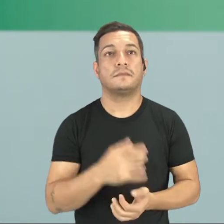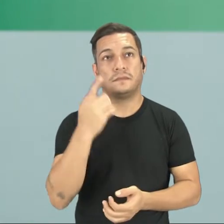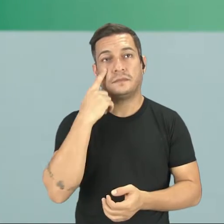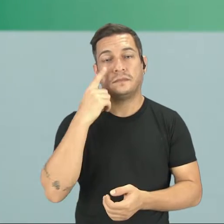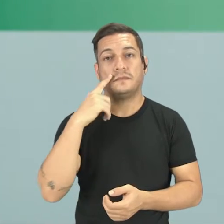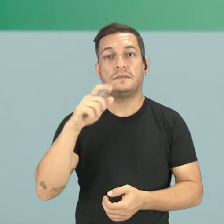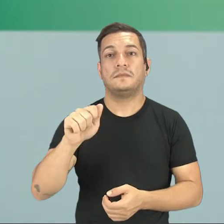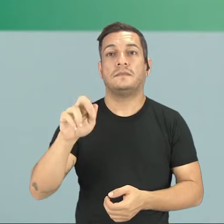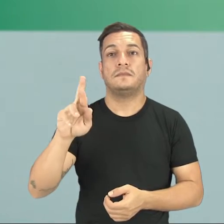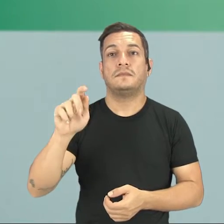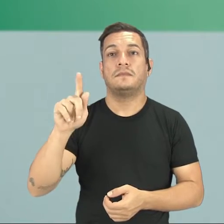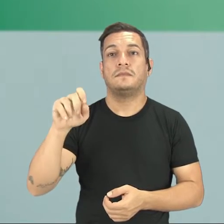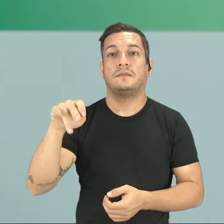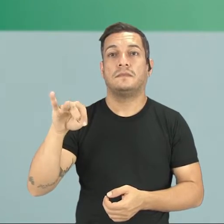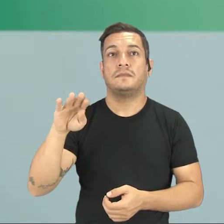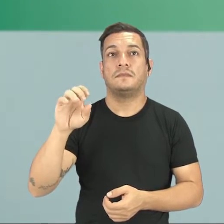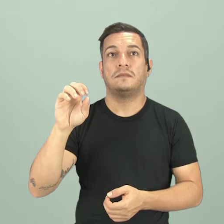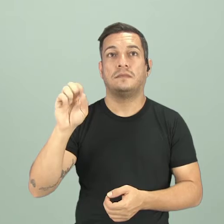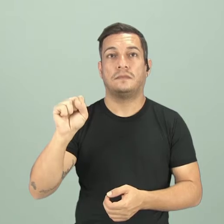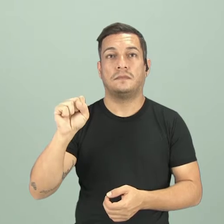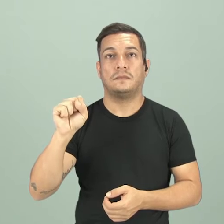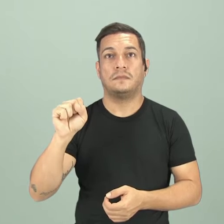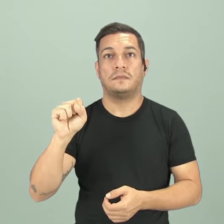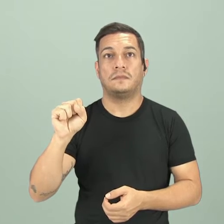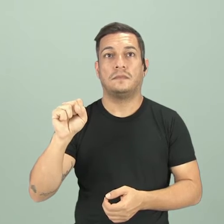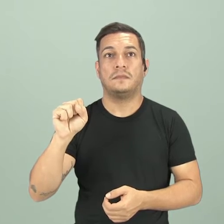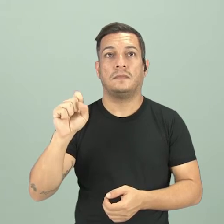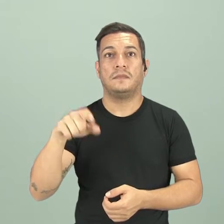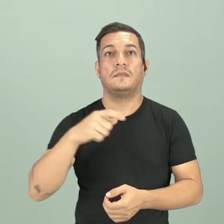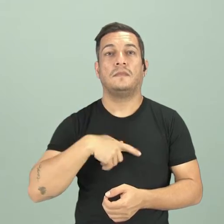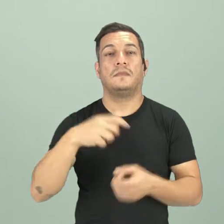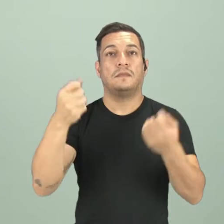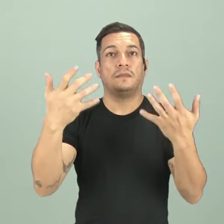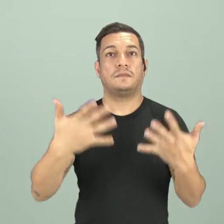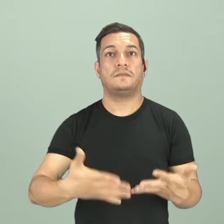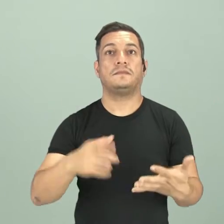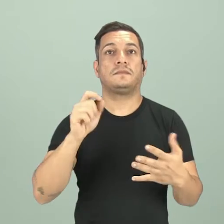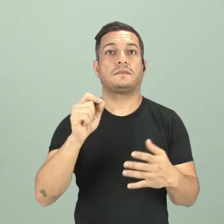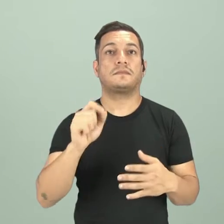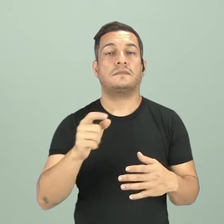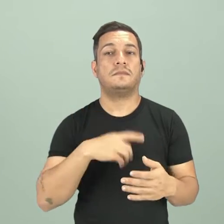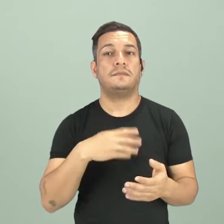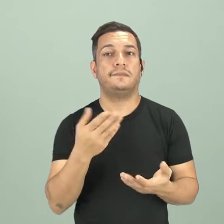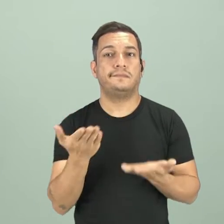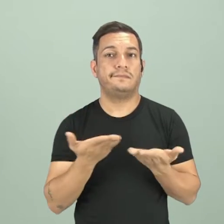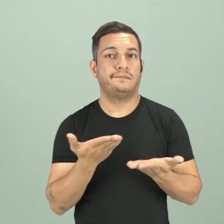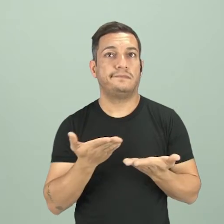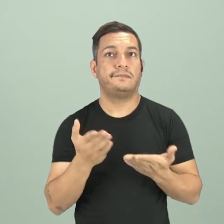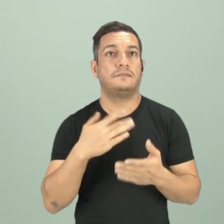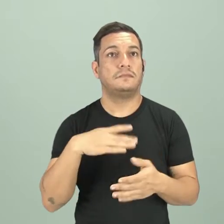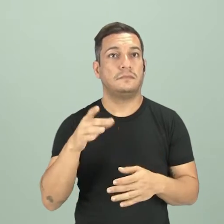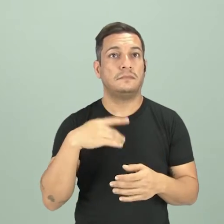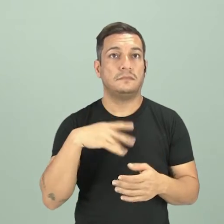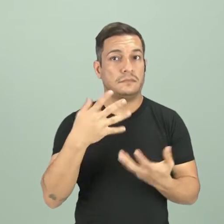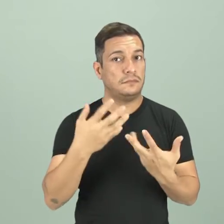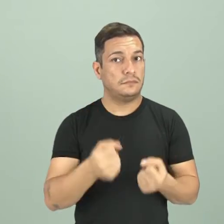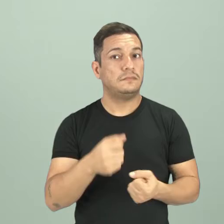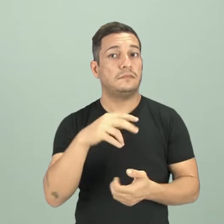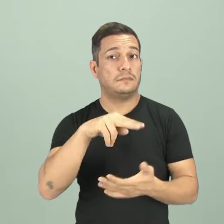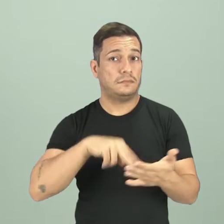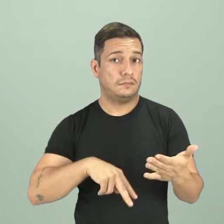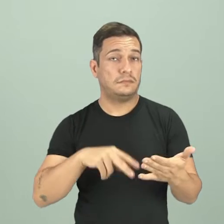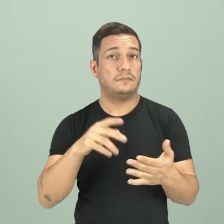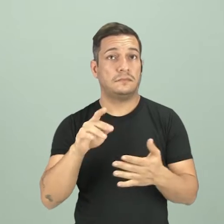nos argumentos, né, gente? Que será o quê? Na verdade, são as suas justificativas para convencer o leitor a concordar com a sua tese,